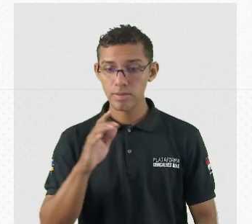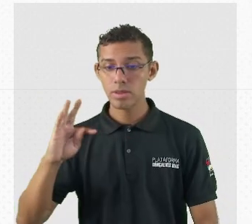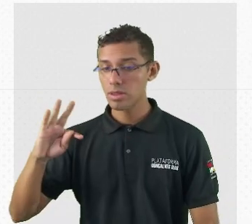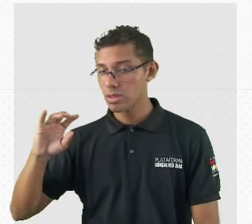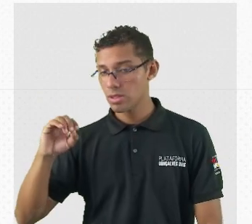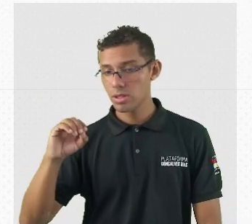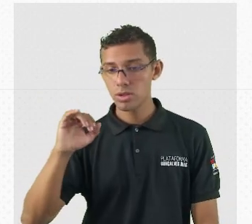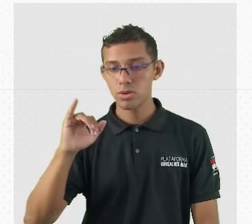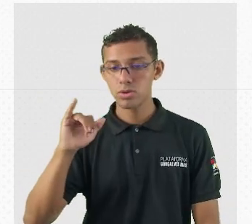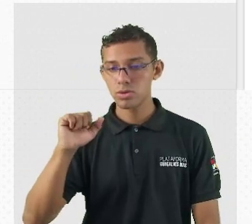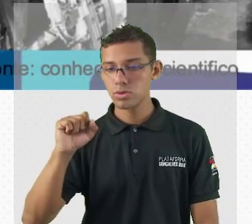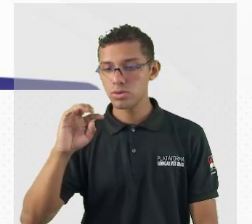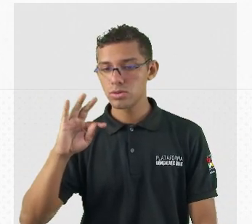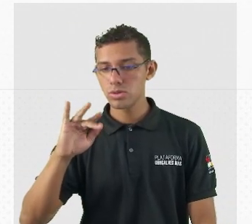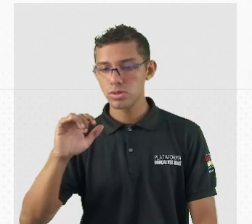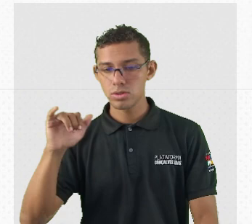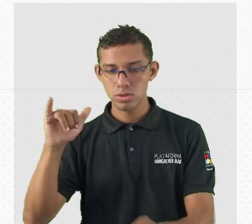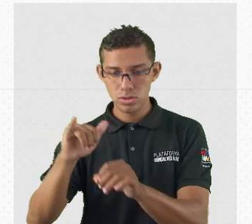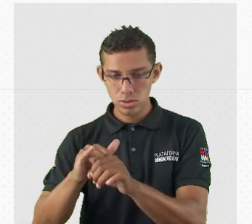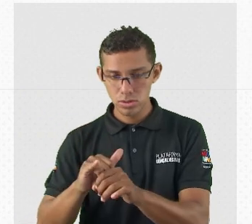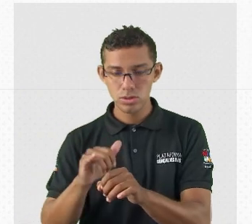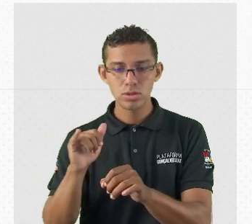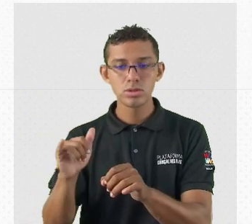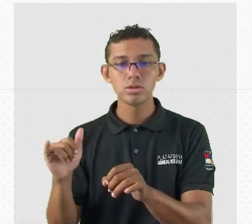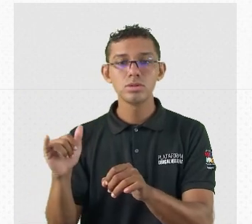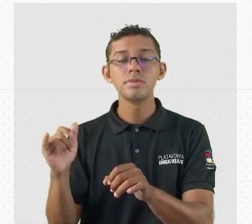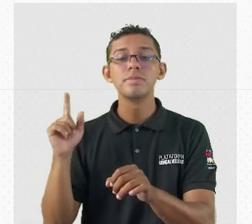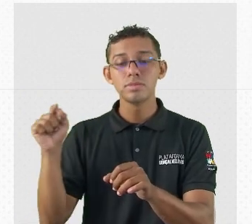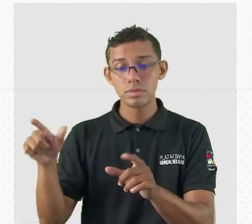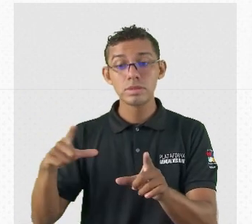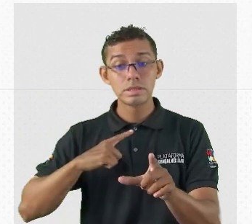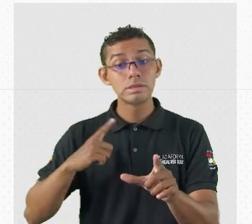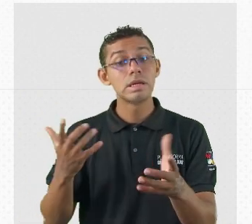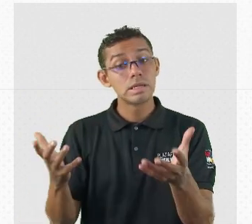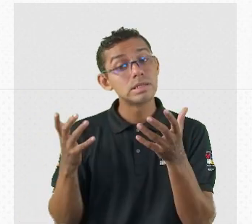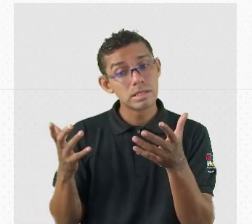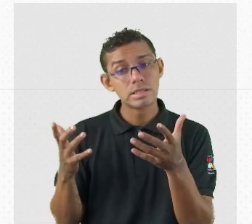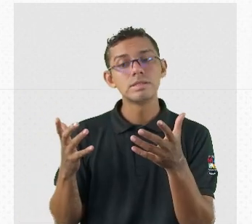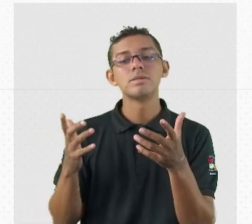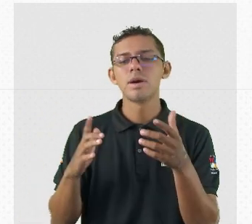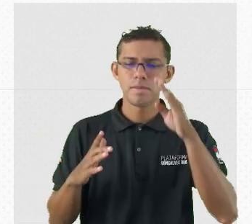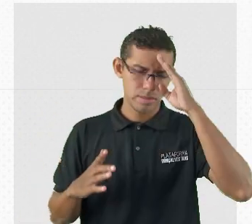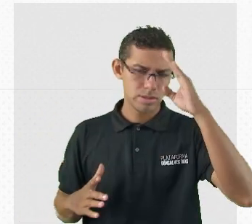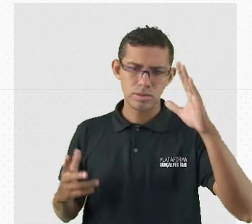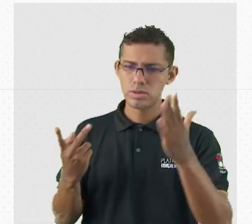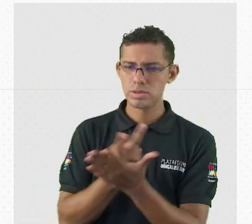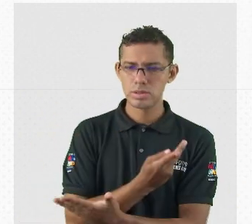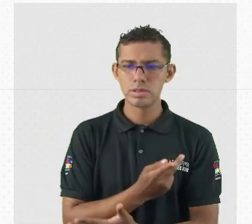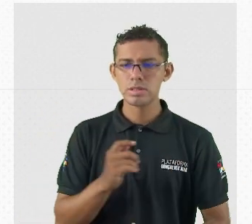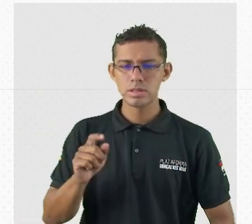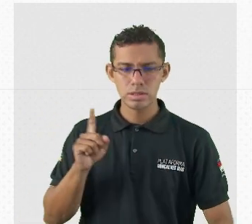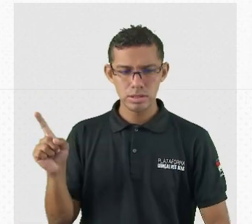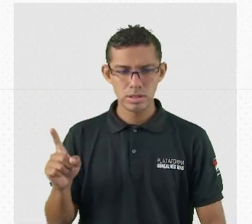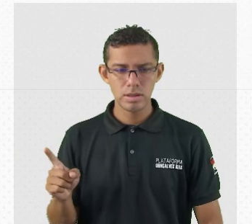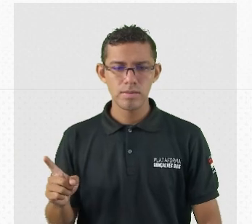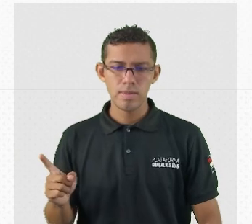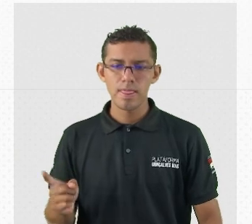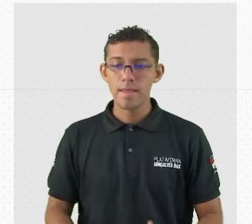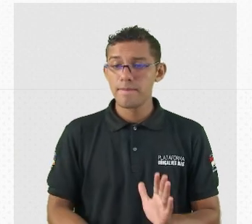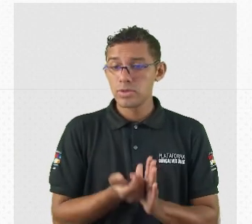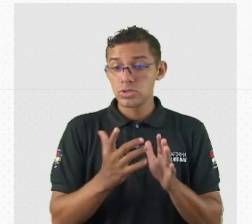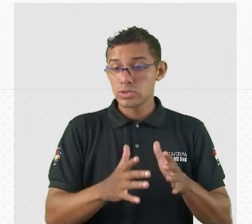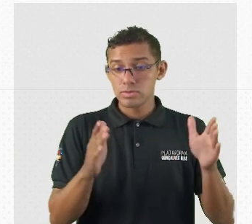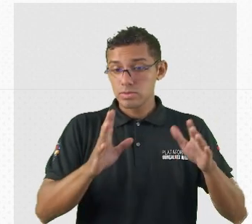de produção, gente, tá? O modelo toyotista, ele busca corrigir o principal erro do Taylorismo-Fordismo, já deixei muito claro, era a produção